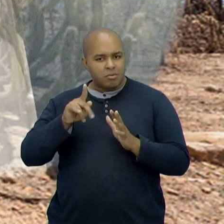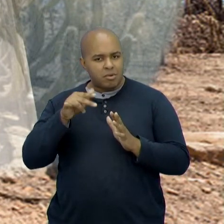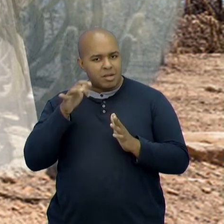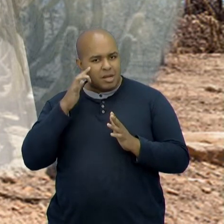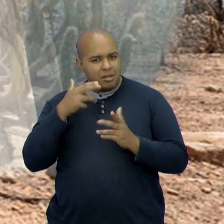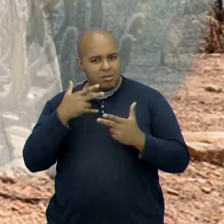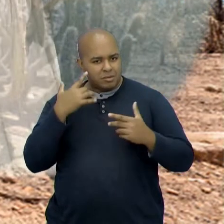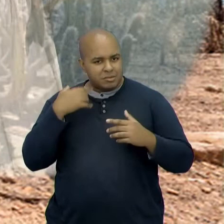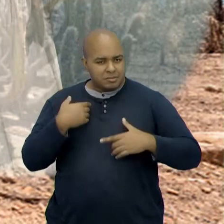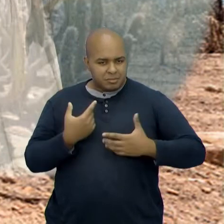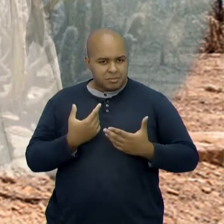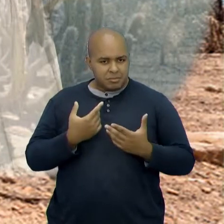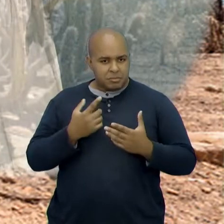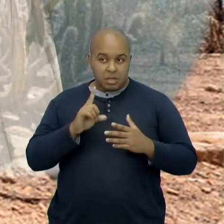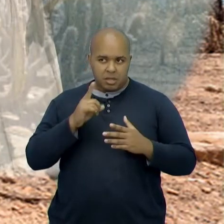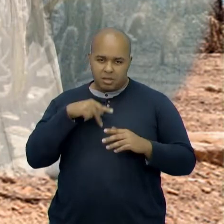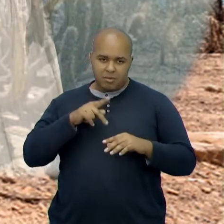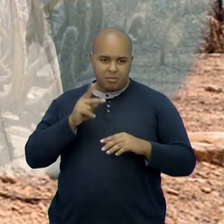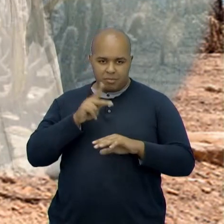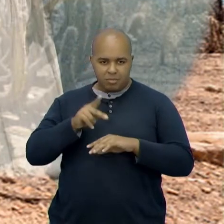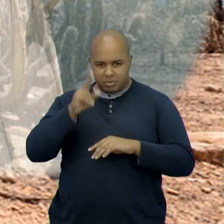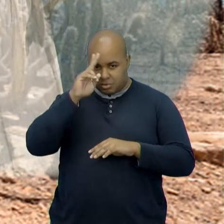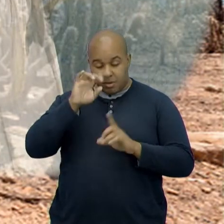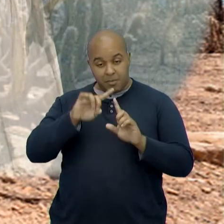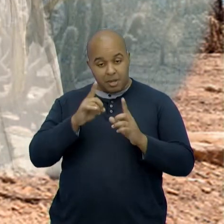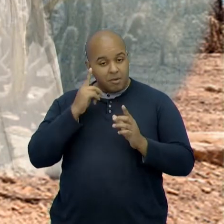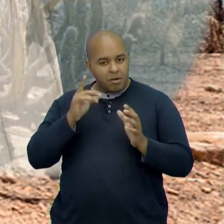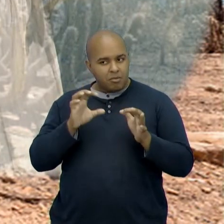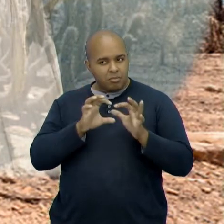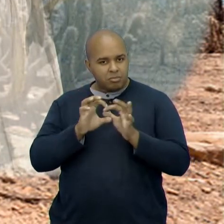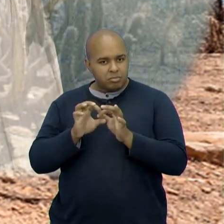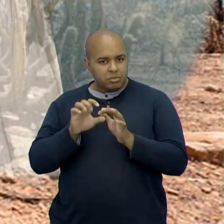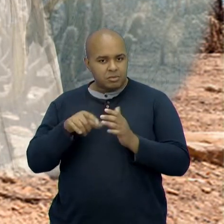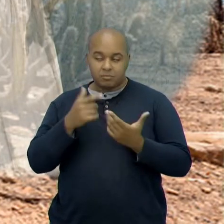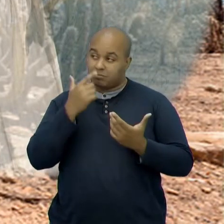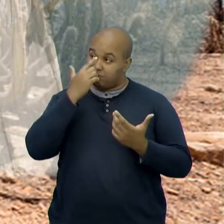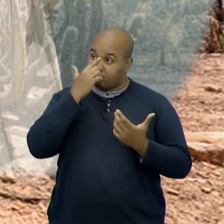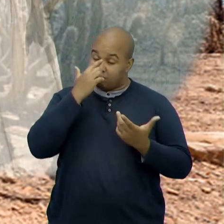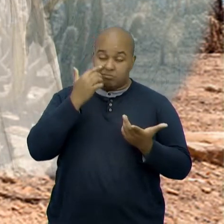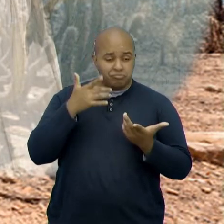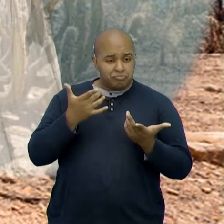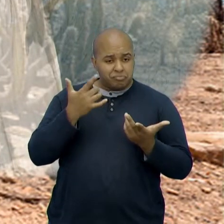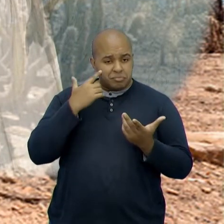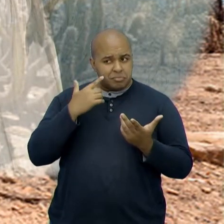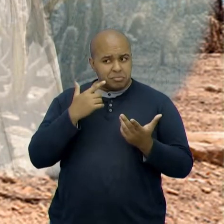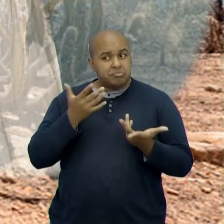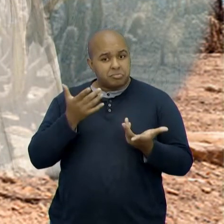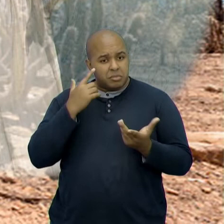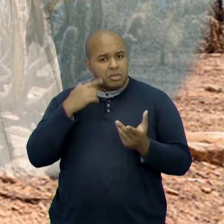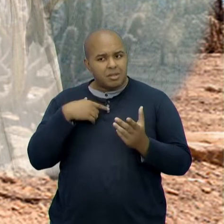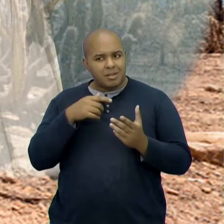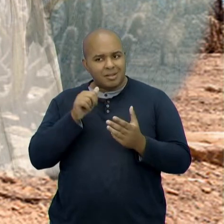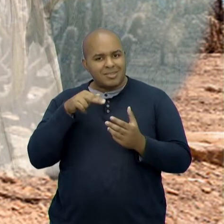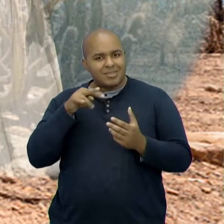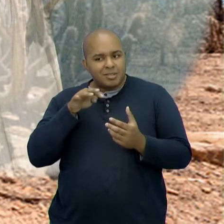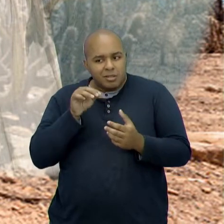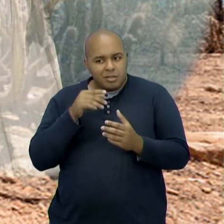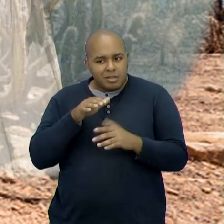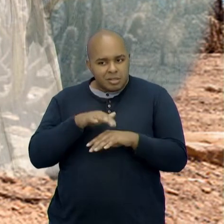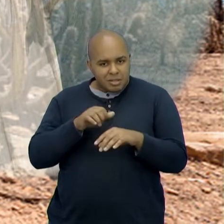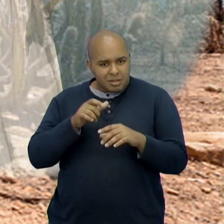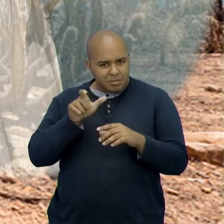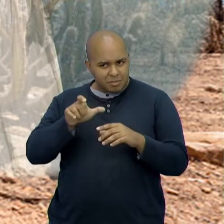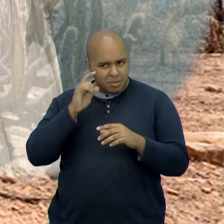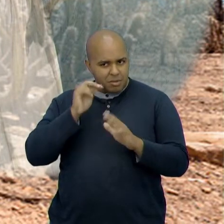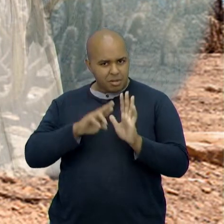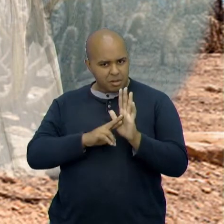então uma contextualização. Não sou professor de história, tá? Mas vou fazer uma contextualização. Quando Antônio Conselheiro chama